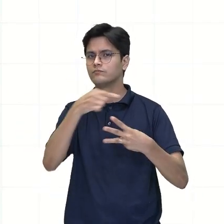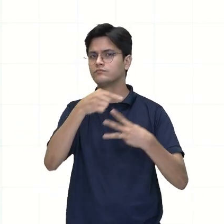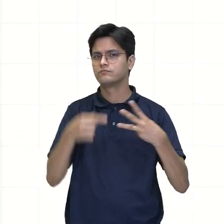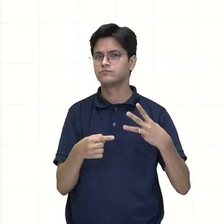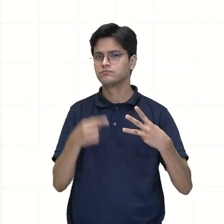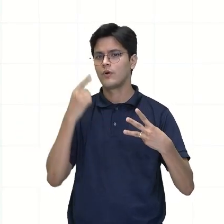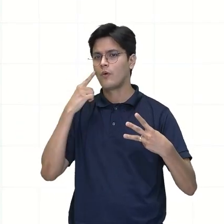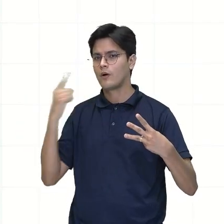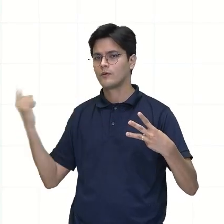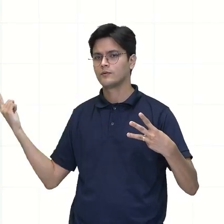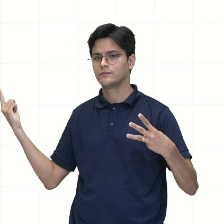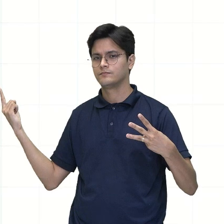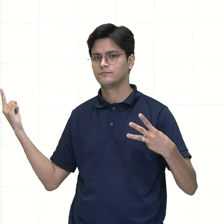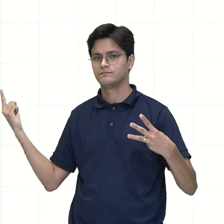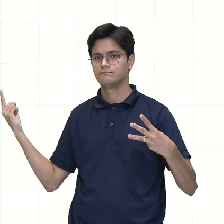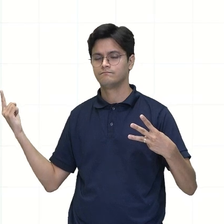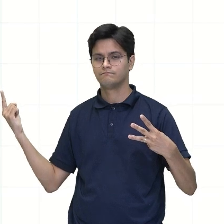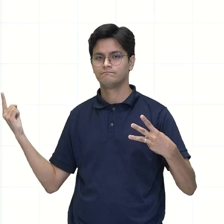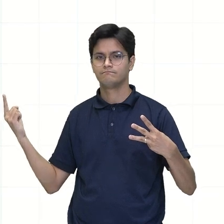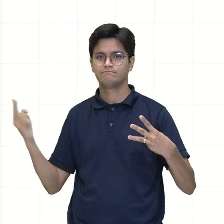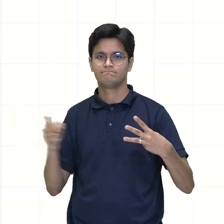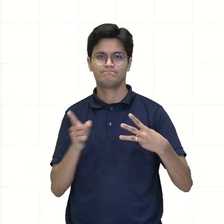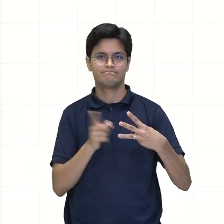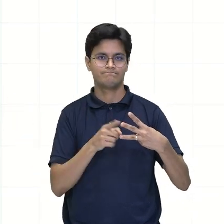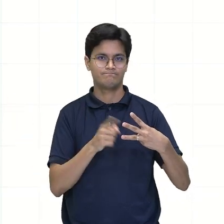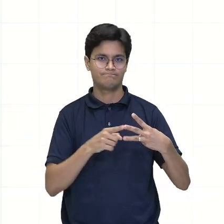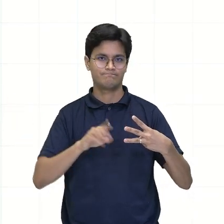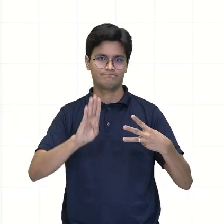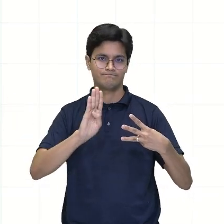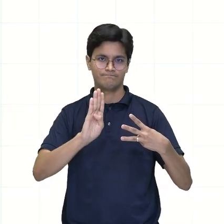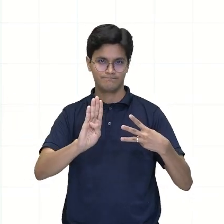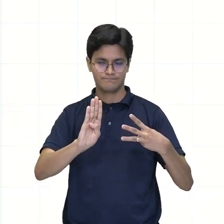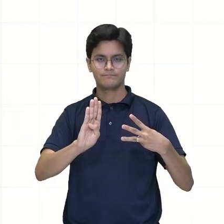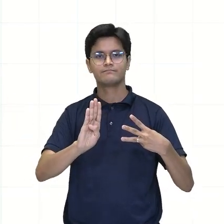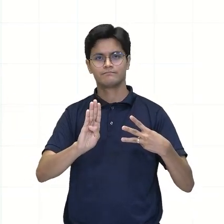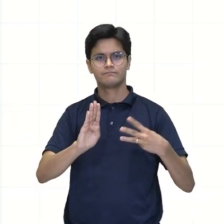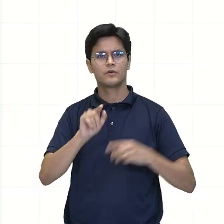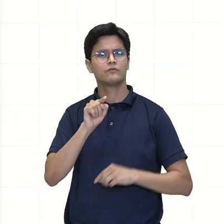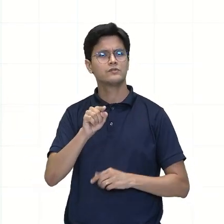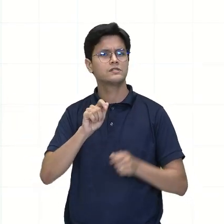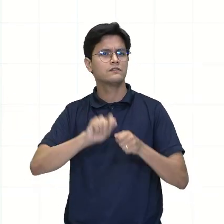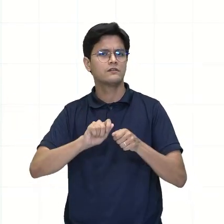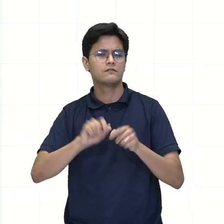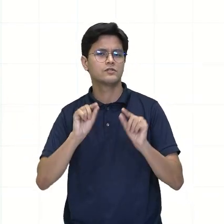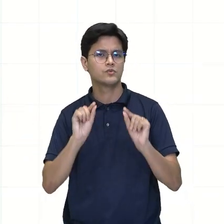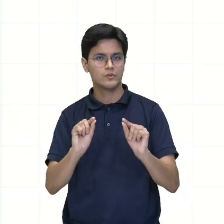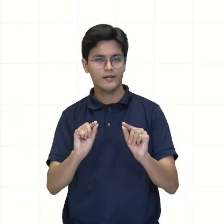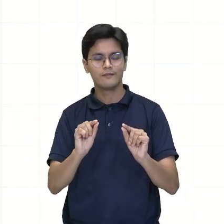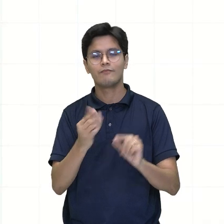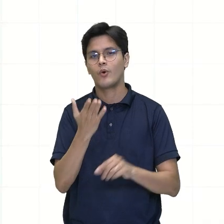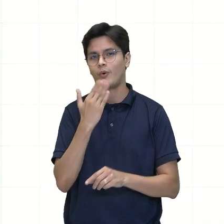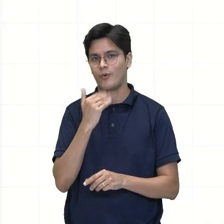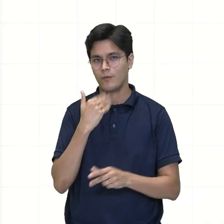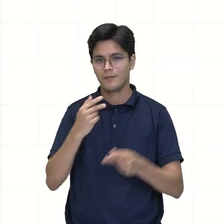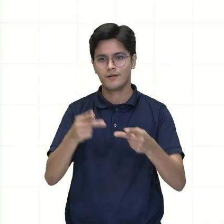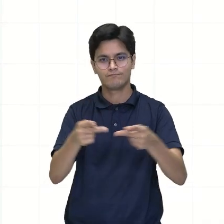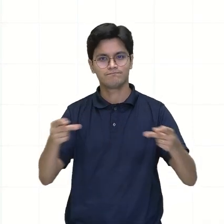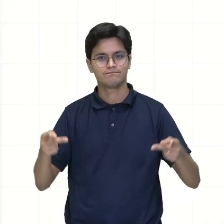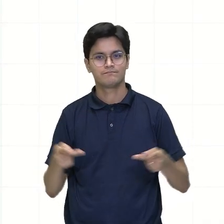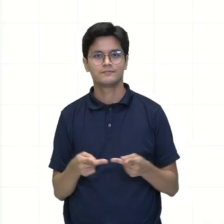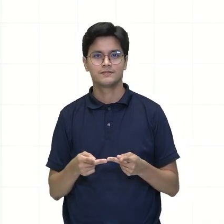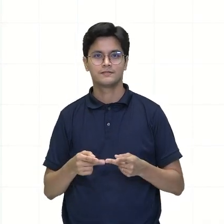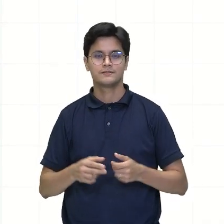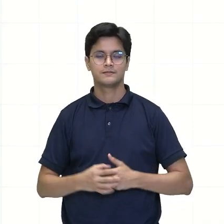fácil, né? I'm eating pizza. O que você está fazendo? Eu estou comendo